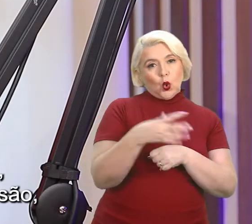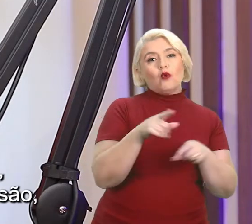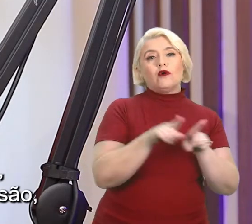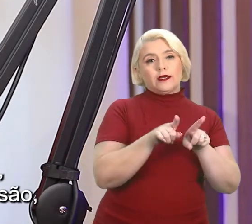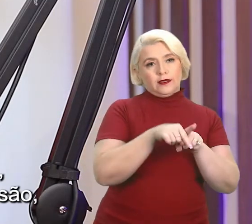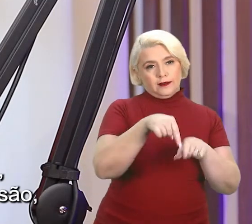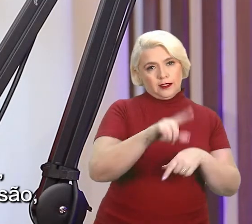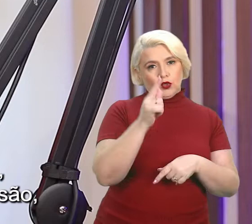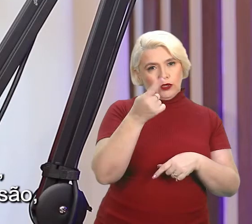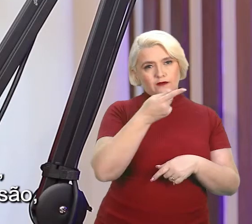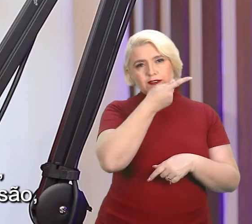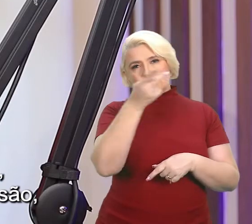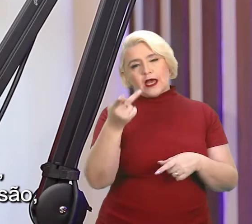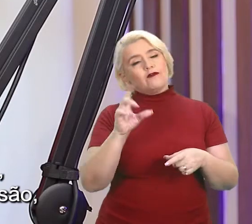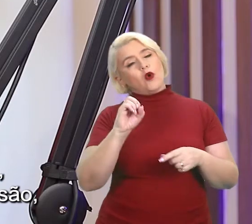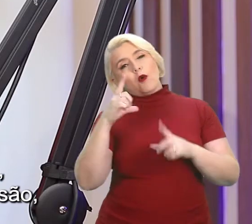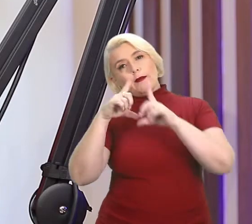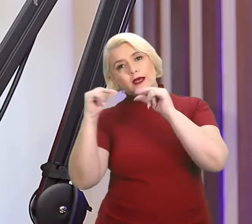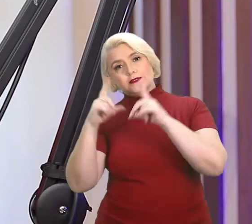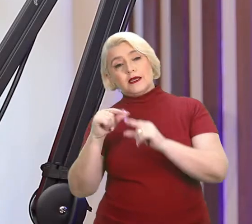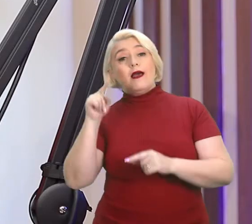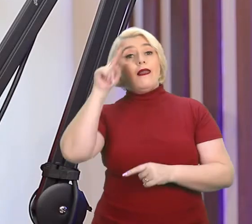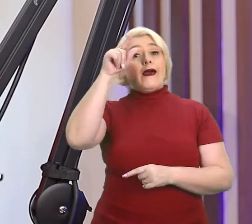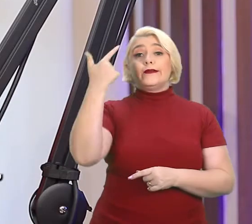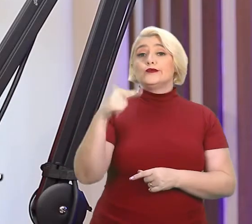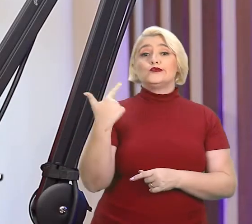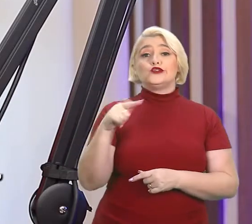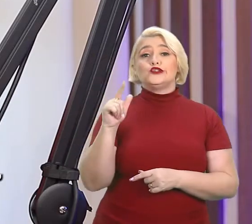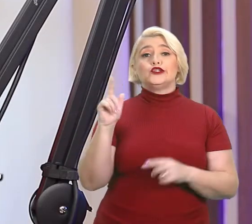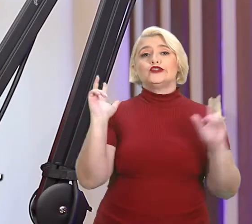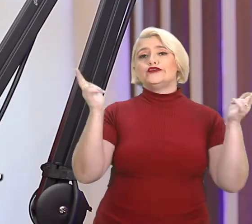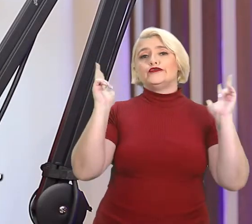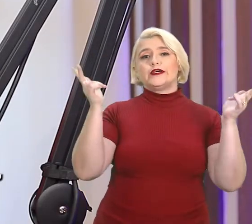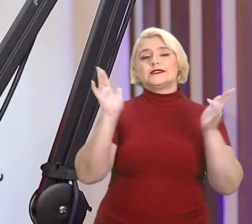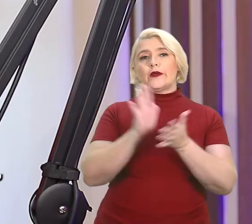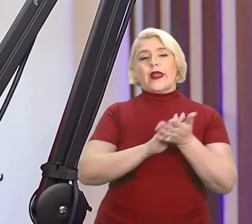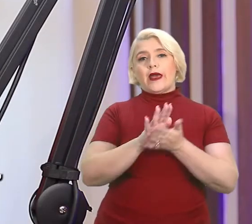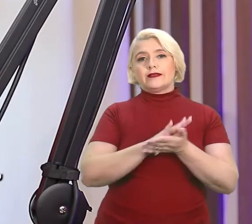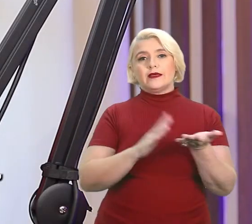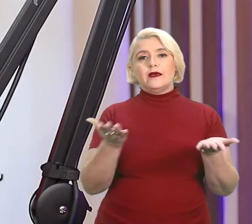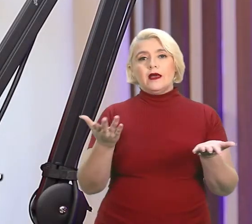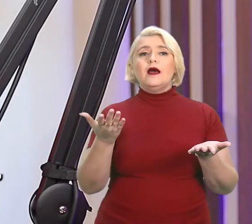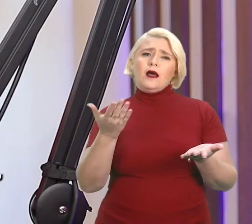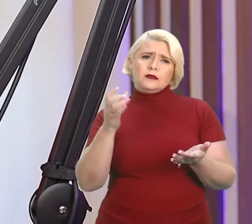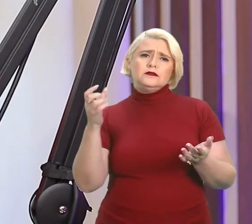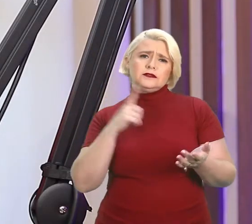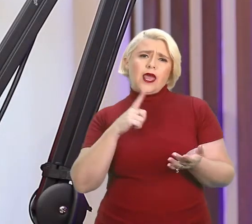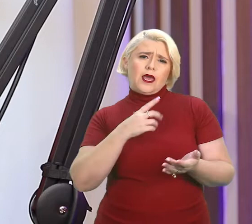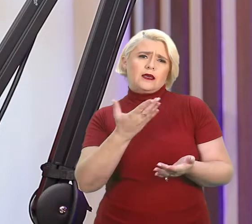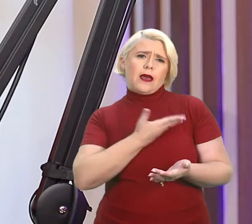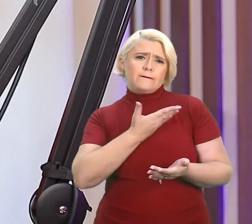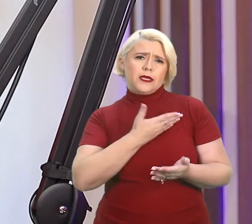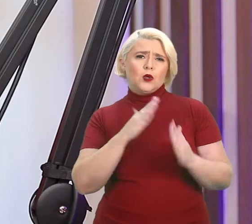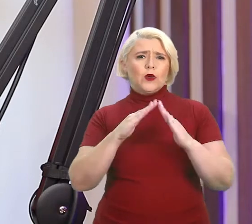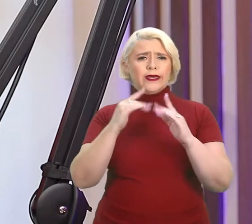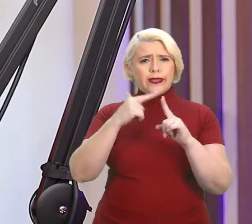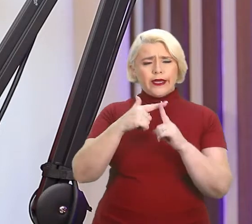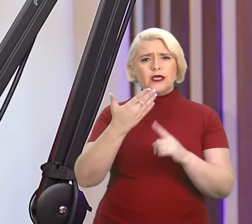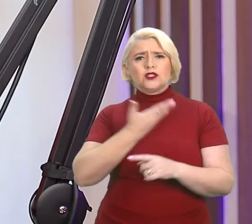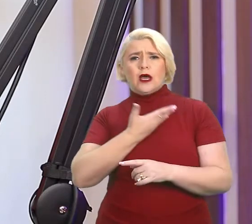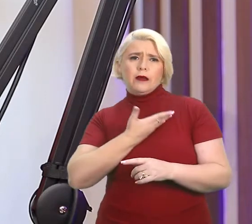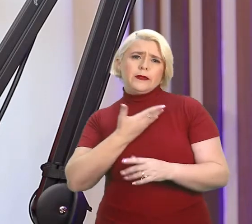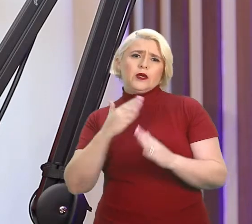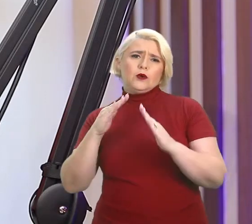ou em Brasília, né? Mas não tinha muita diversão. E lá a gente tinha... Aí a gente fez novos amigos na igreja, na escola, né? Meu pai comprou